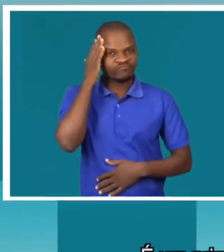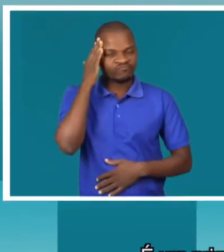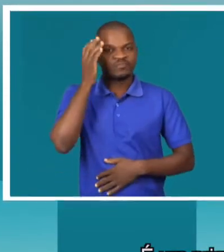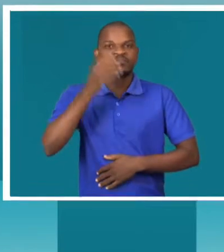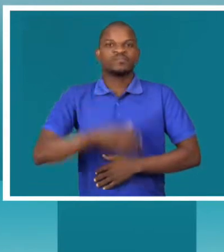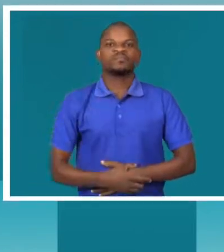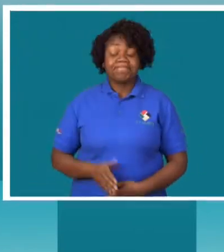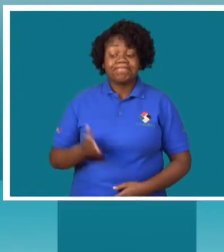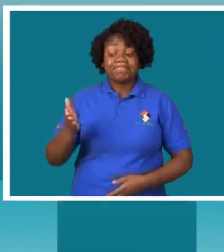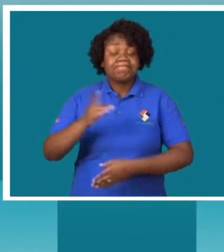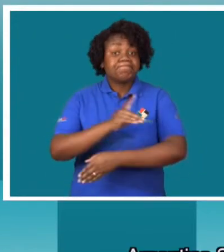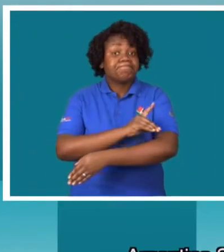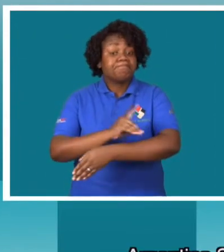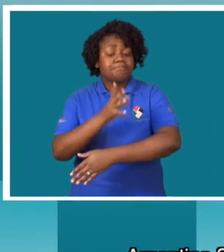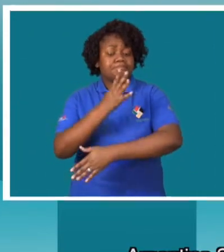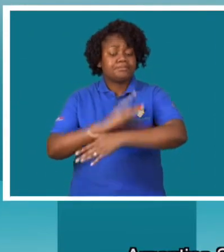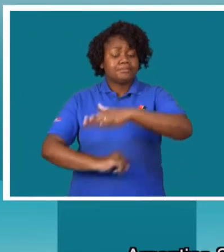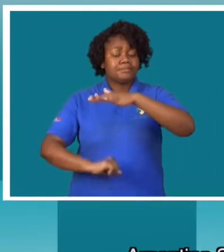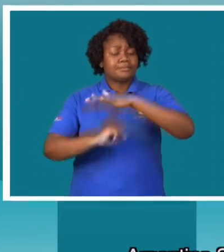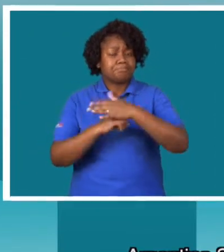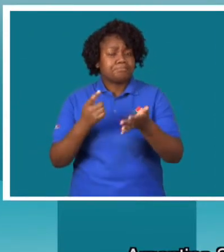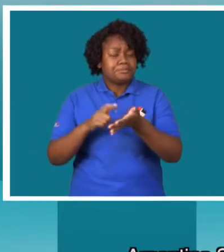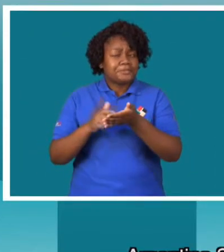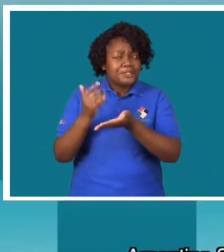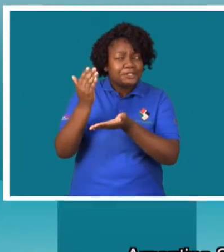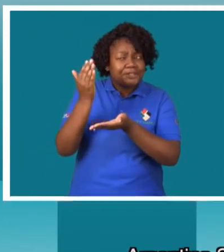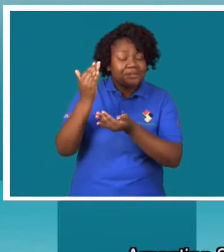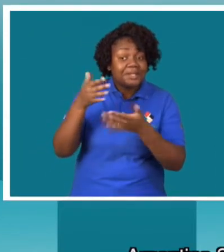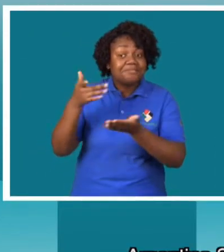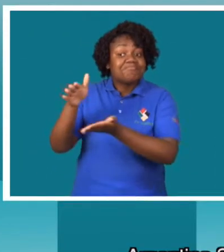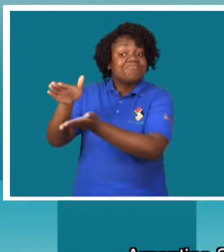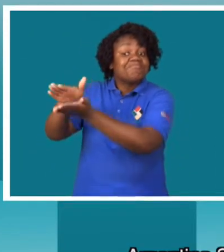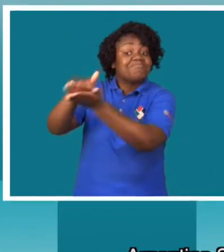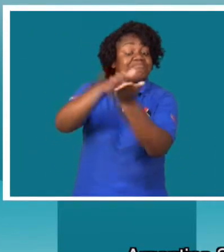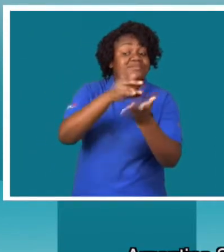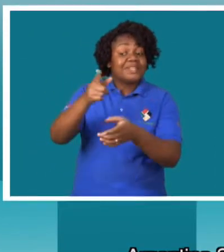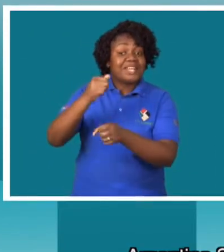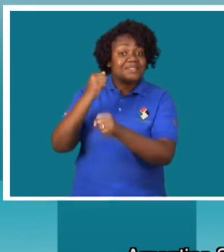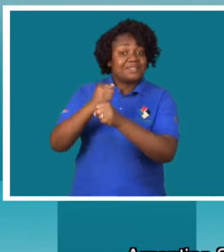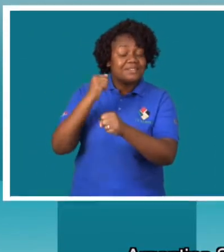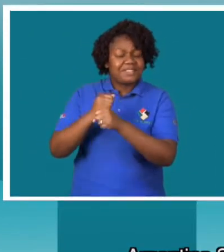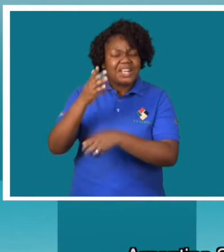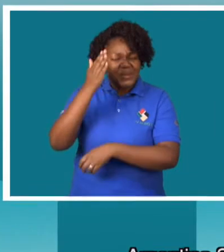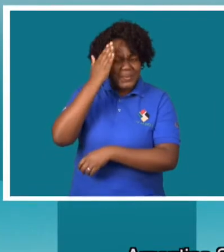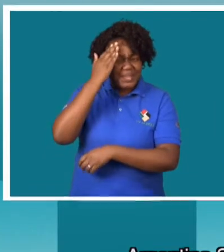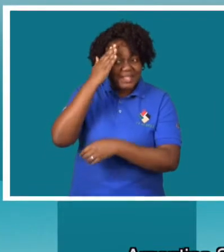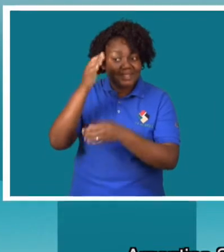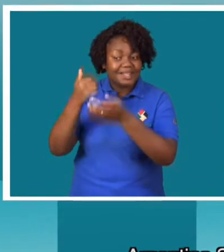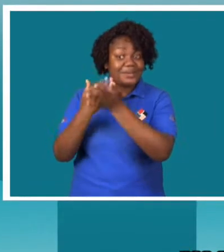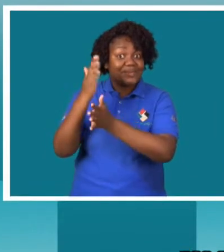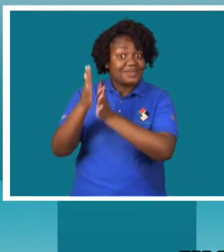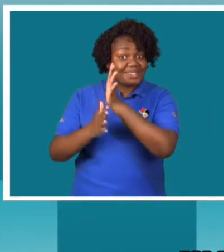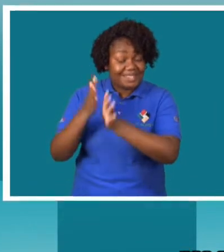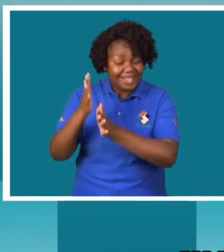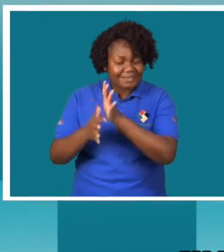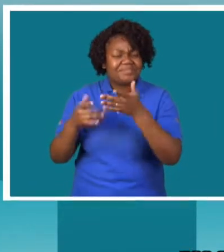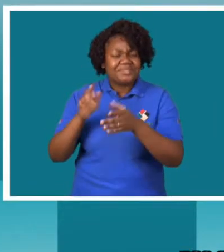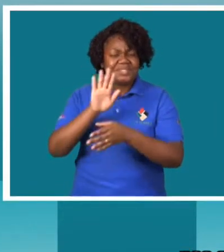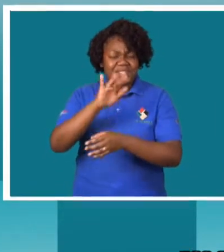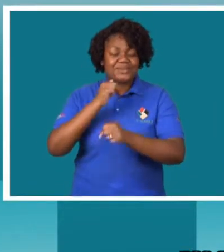A Argentina Simão espera que os formadores repliquem os conhecimentos adquiridos nos seus